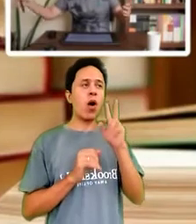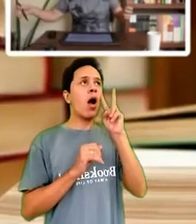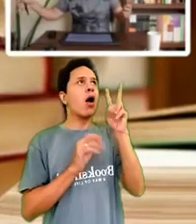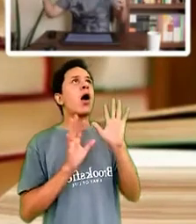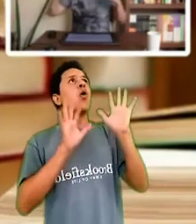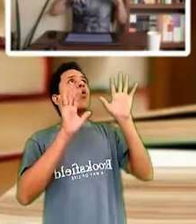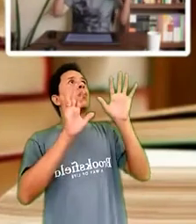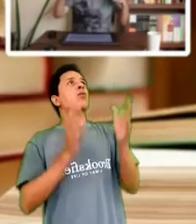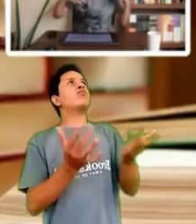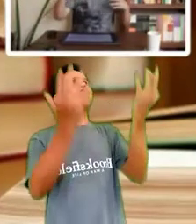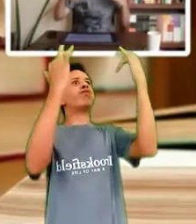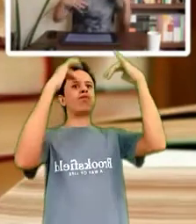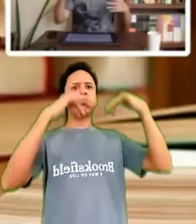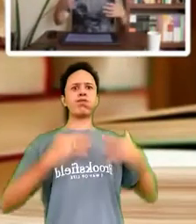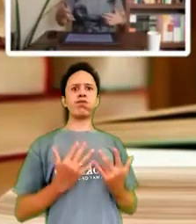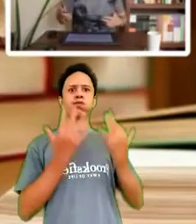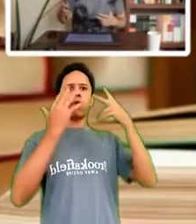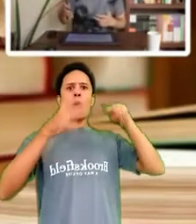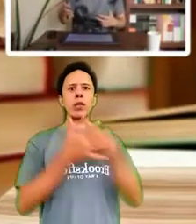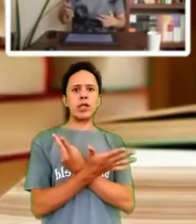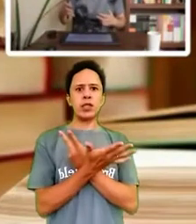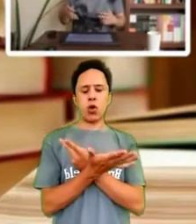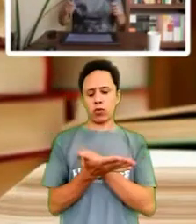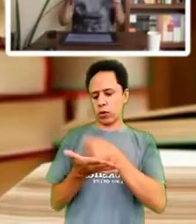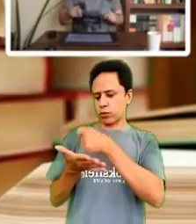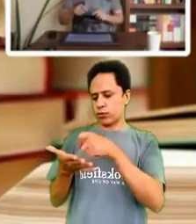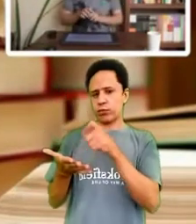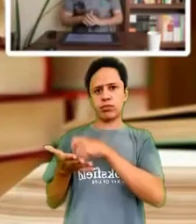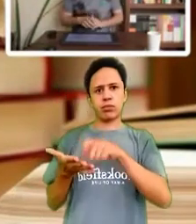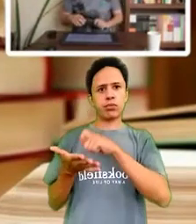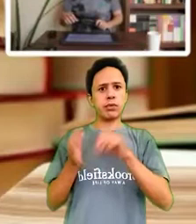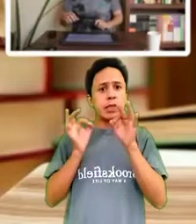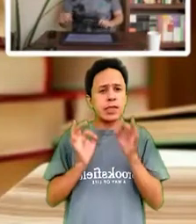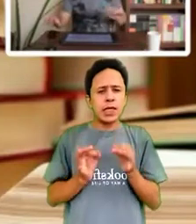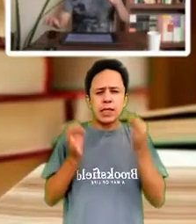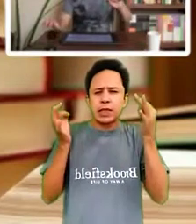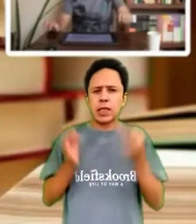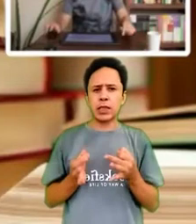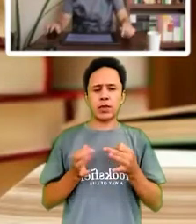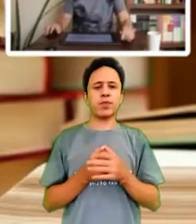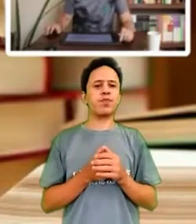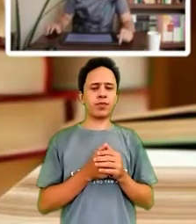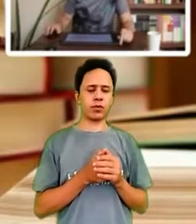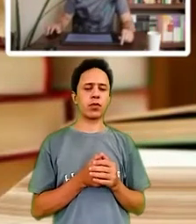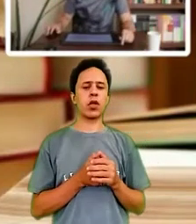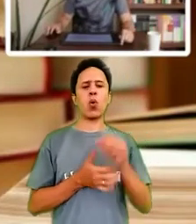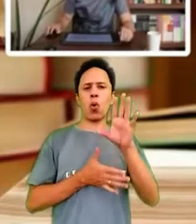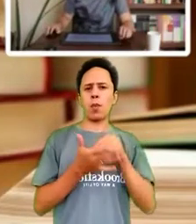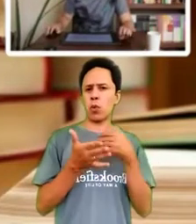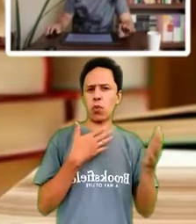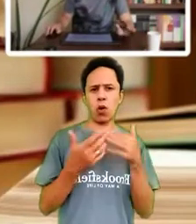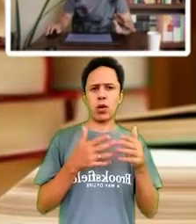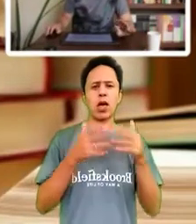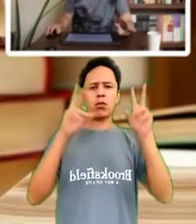aconteceu tal coisa. Eu preciso dessa certeza na hora da fala, coisa que não tem nesses relatos. Então, copie qualquer um